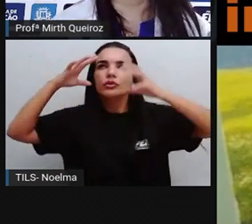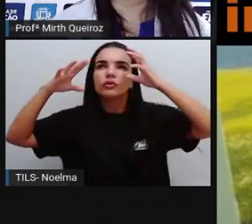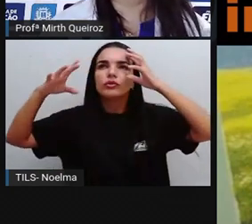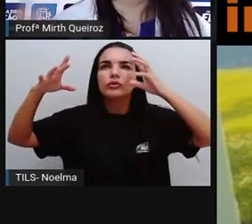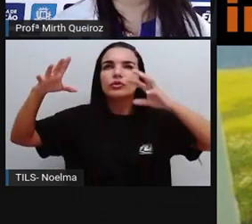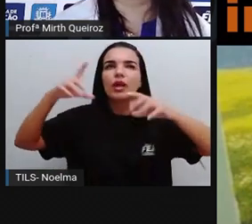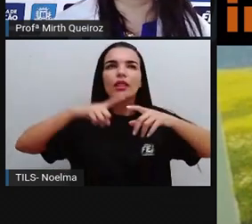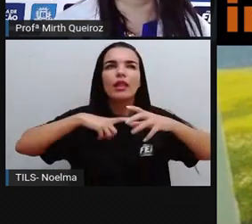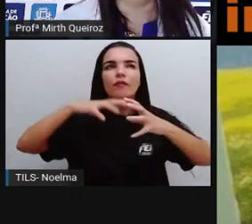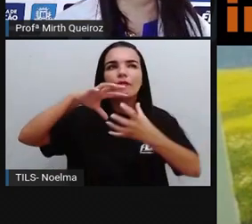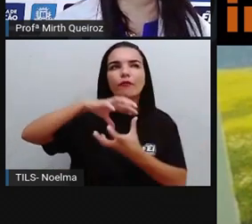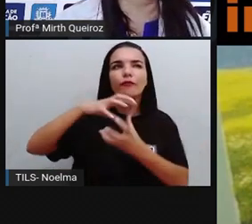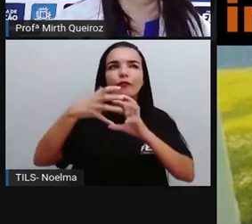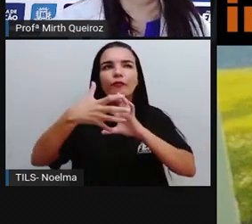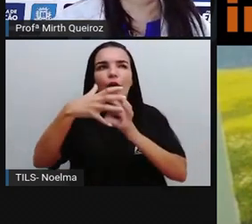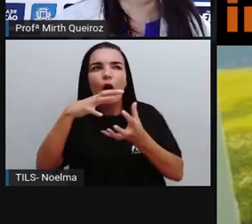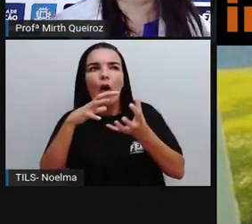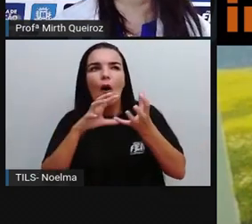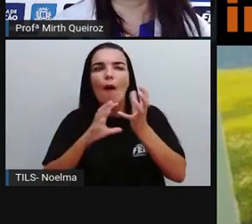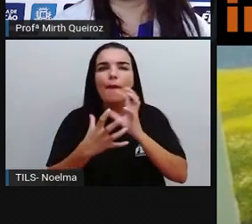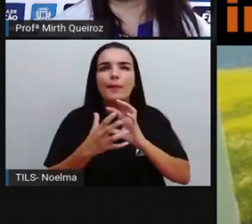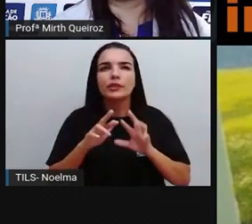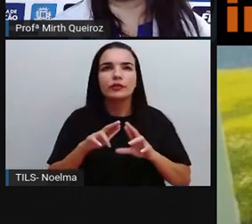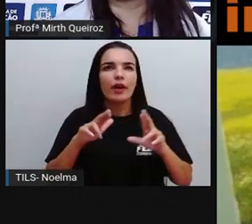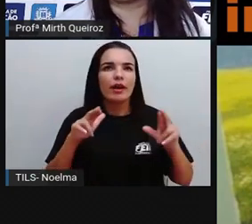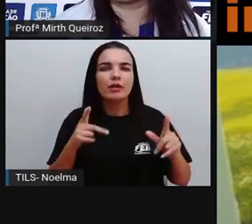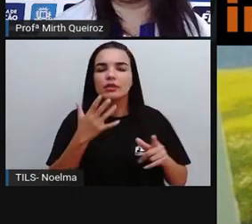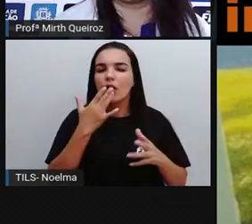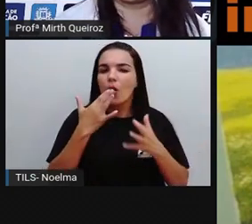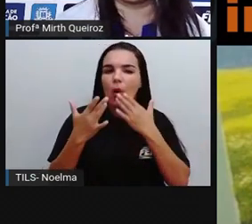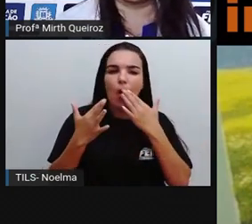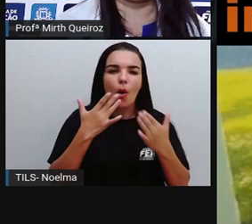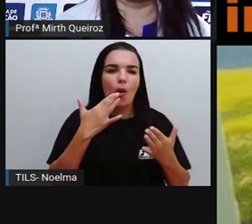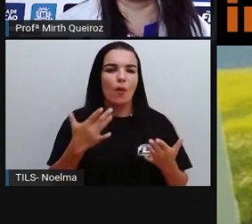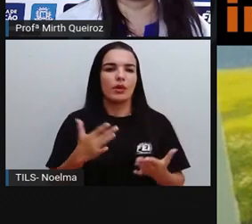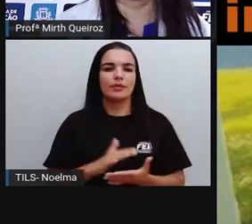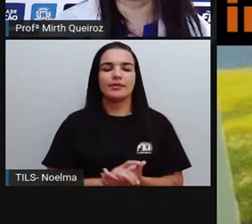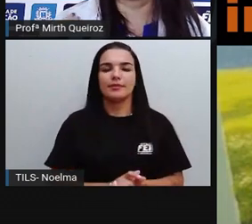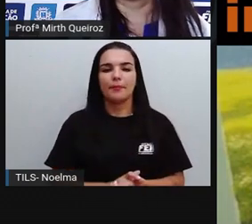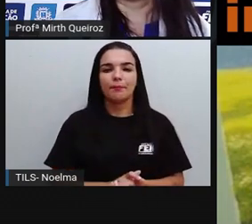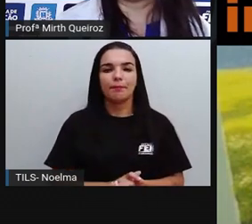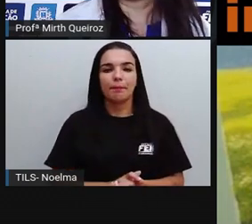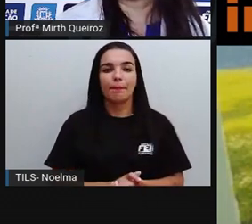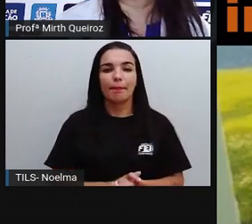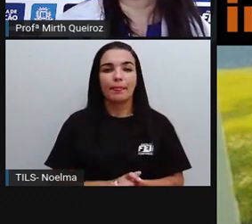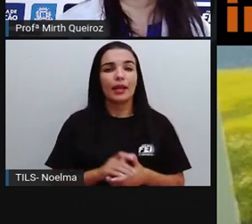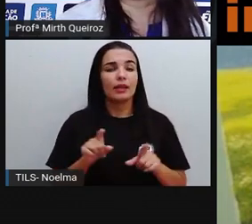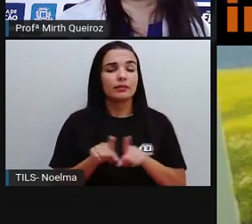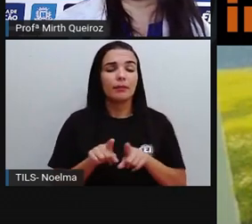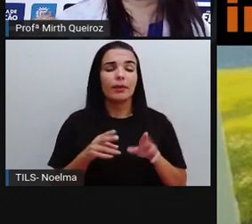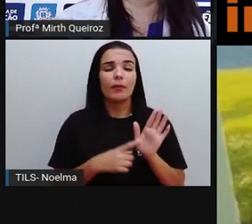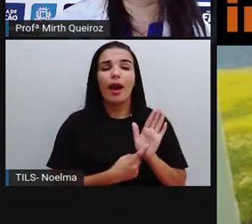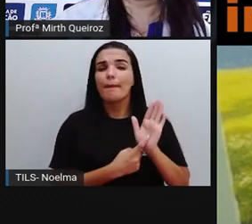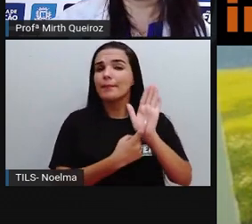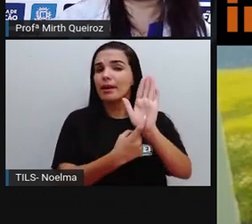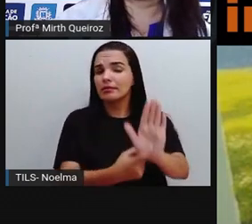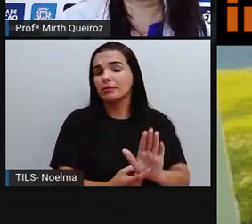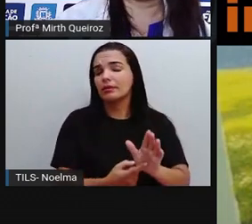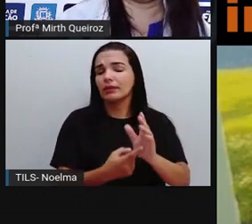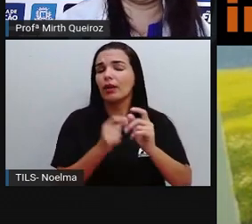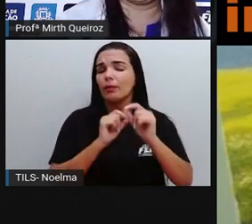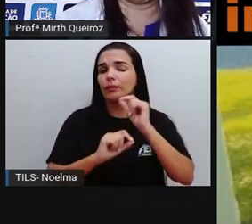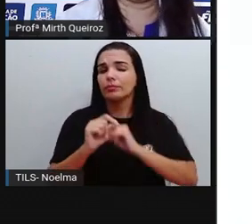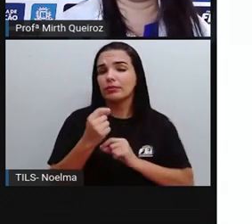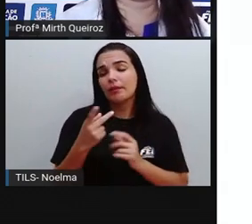Utilizando formas diferentes, diferentes cores, né? E que representa algo